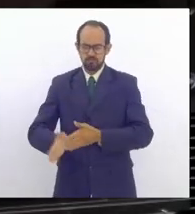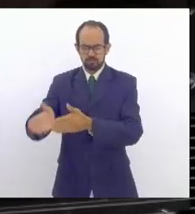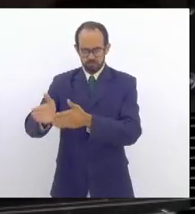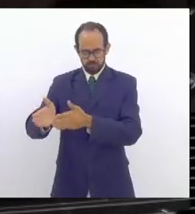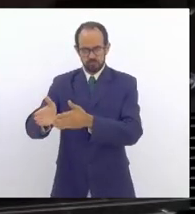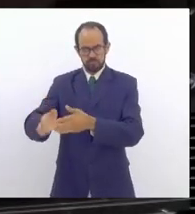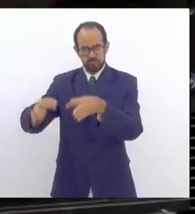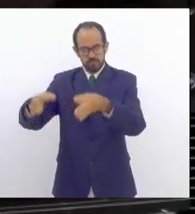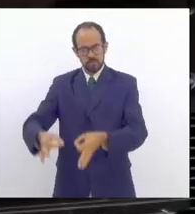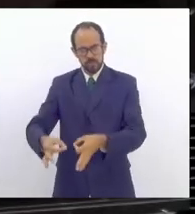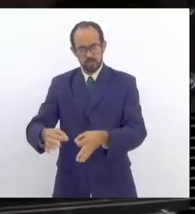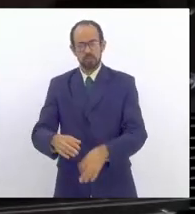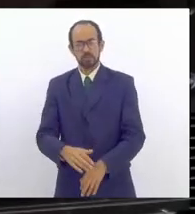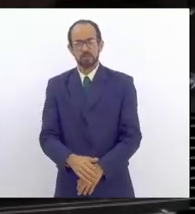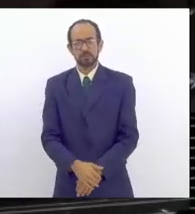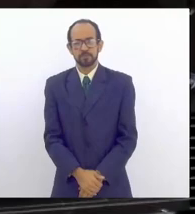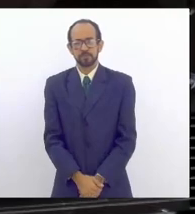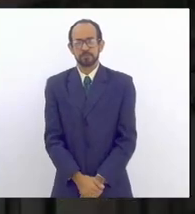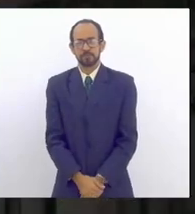honestidade.